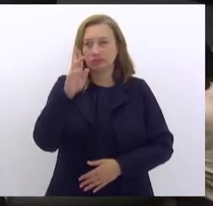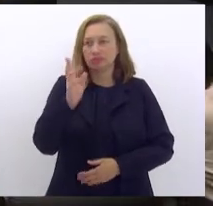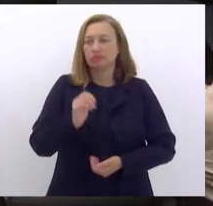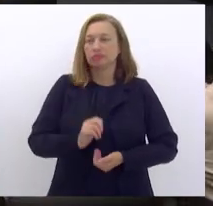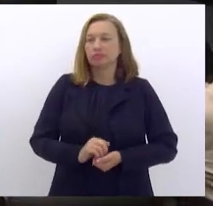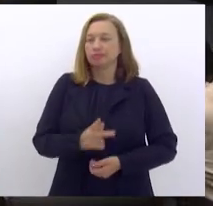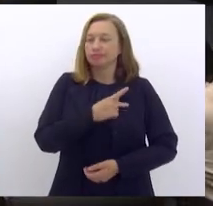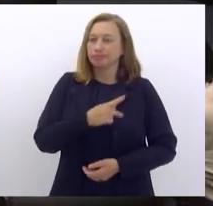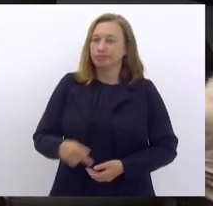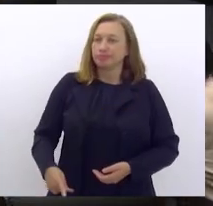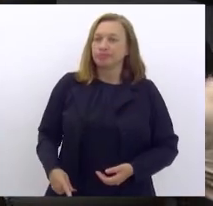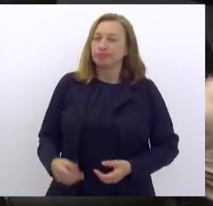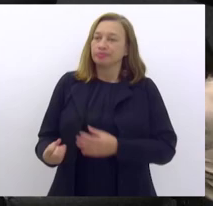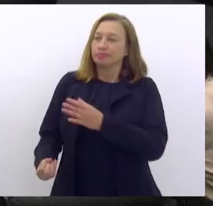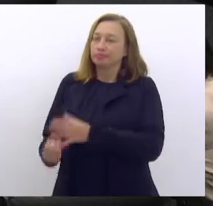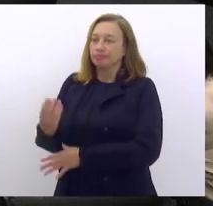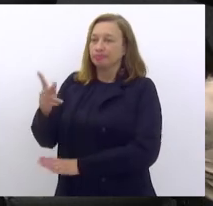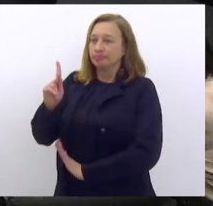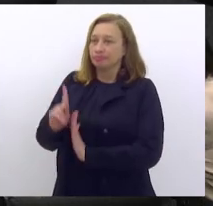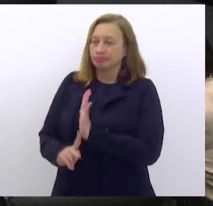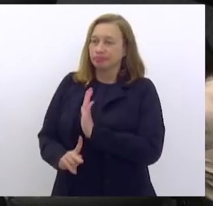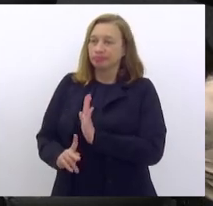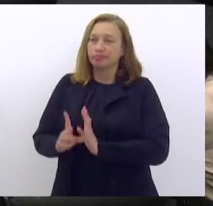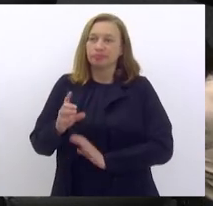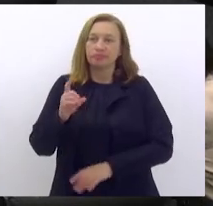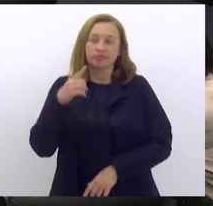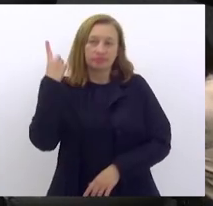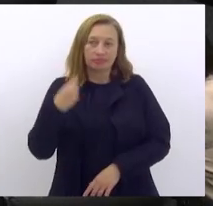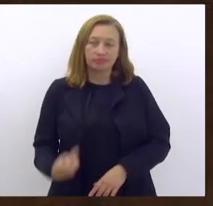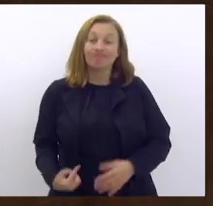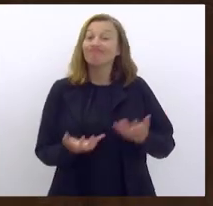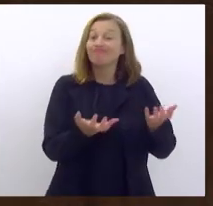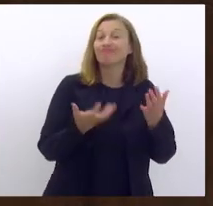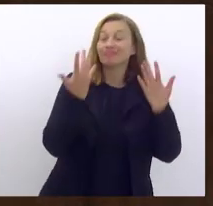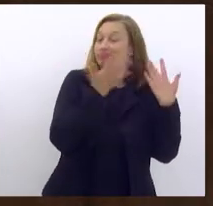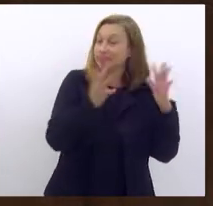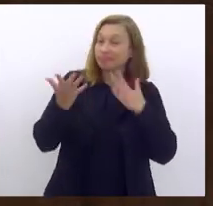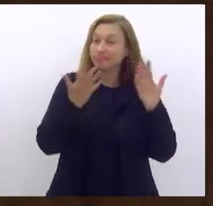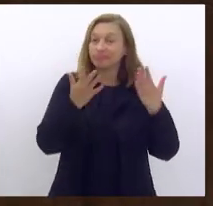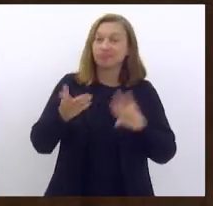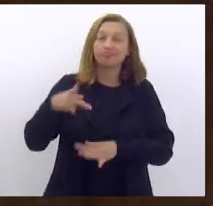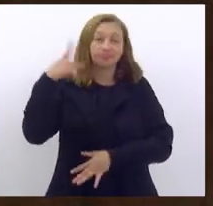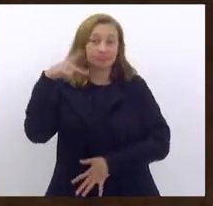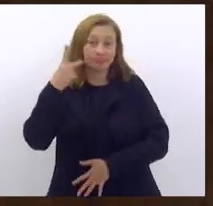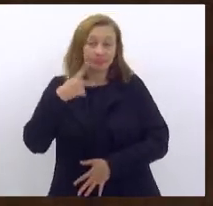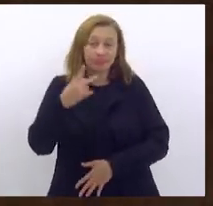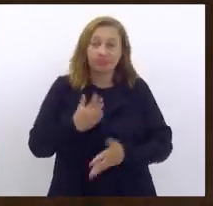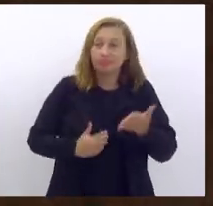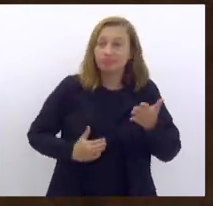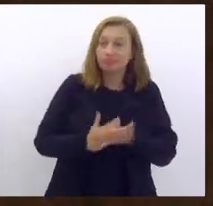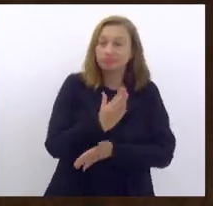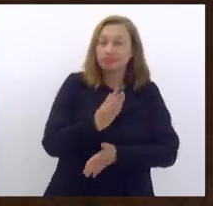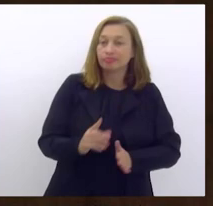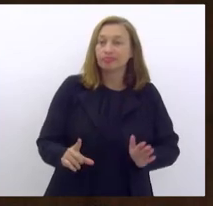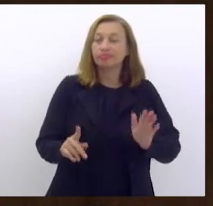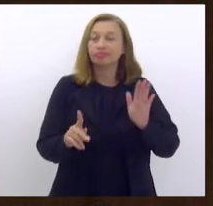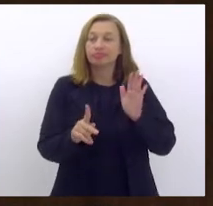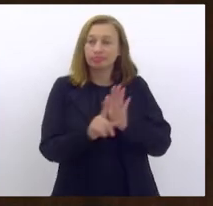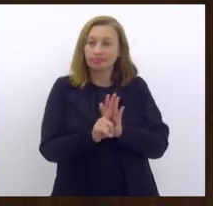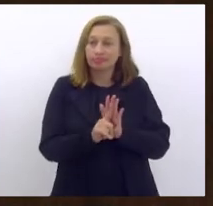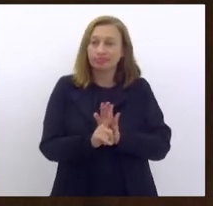deputada, autora do projeto, Dani Balbi. Queria parabenizar o Parlamento Fluminense pela aprovação desse projeto, que